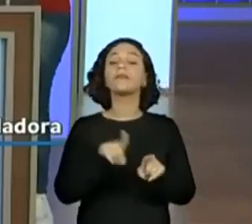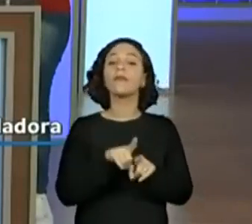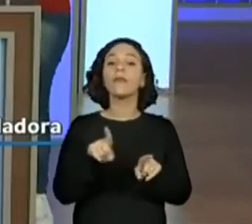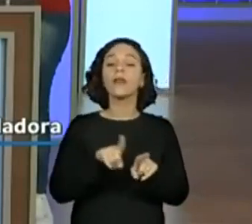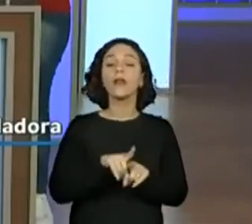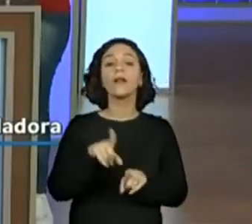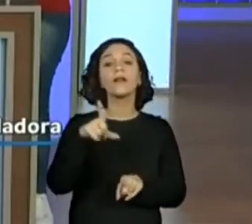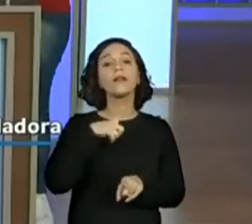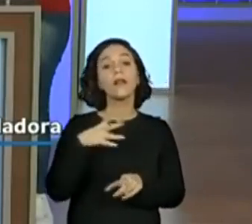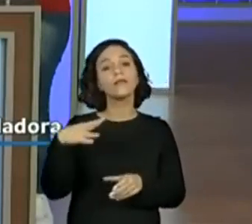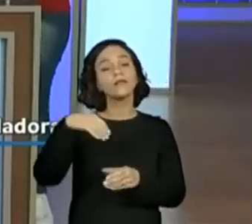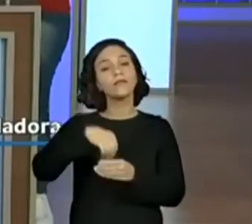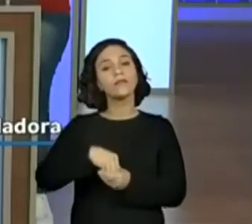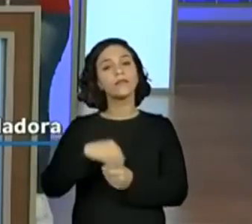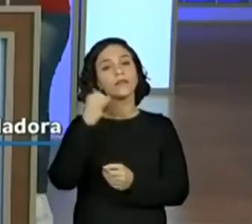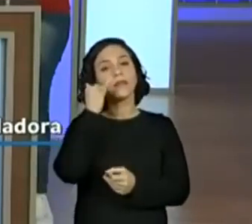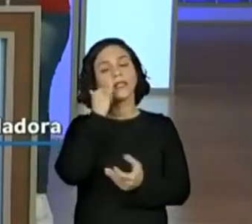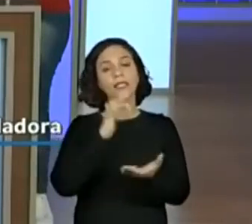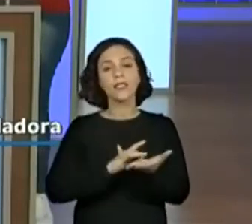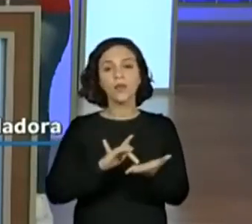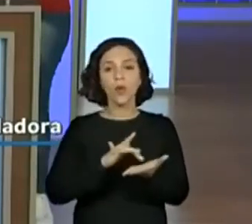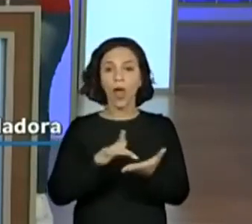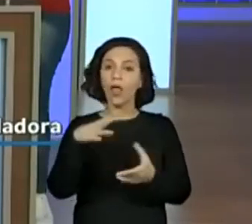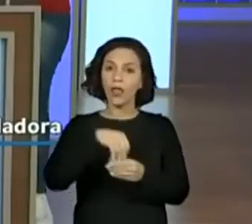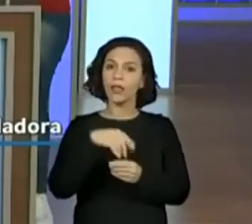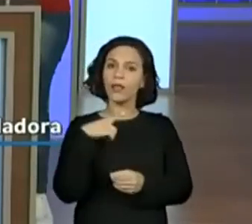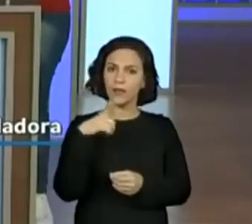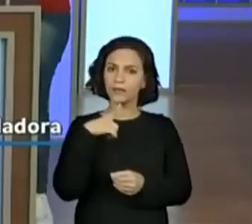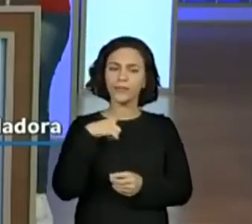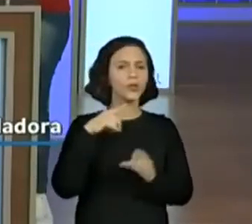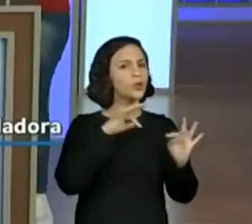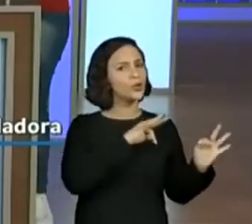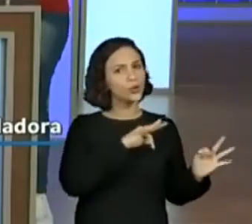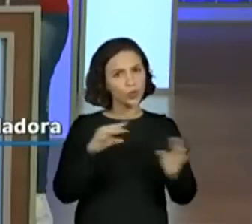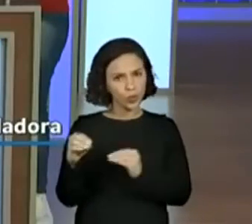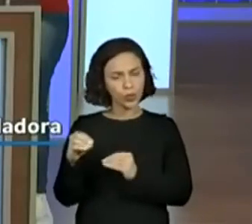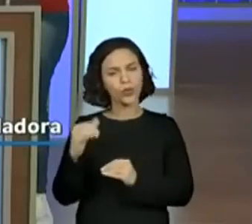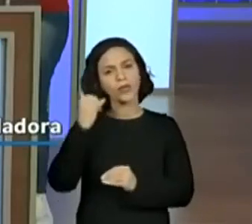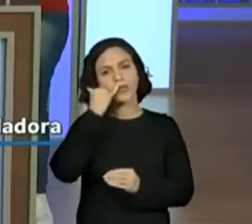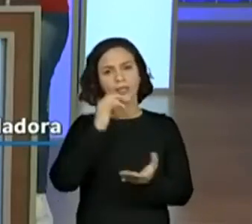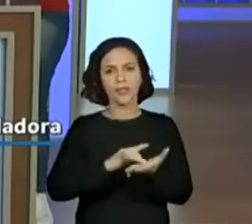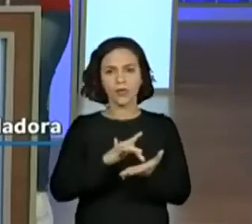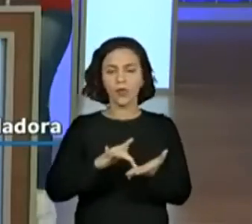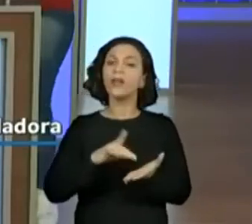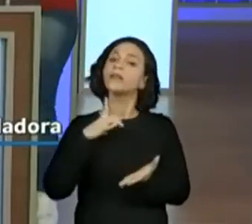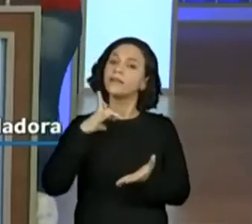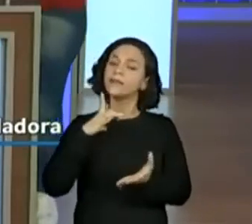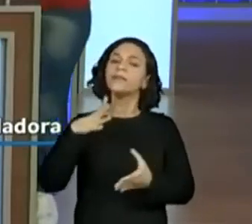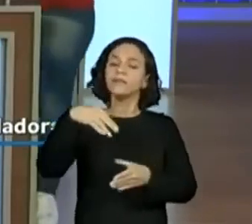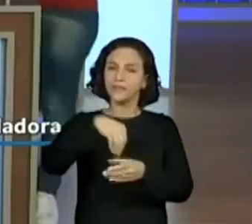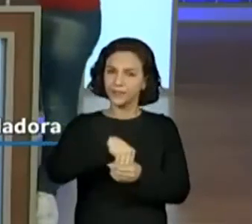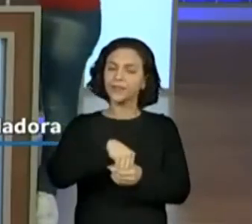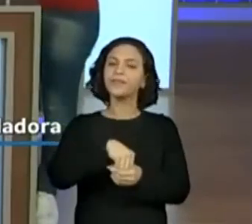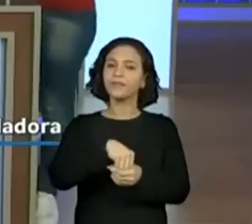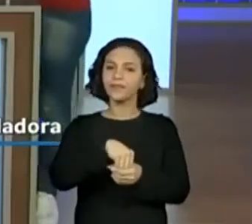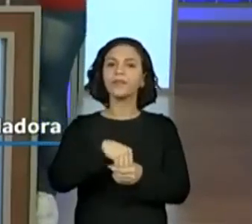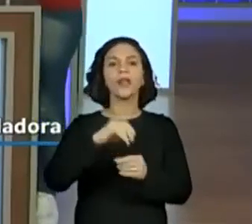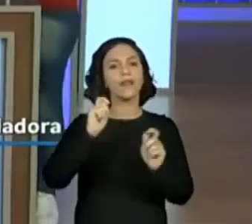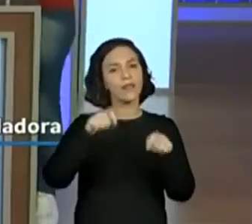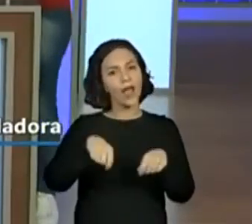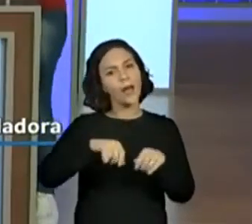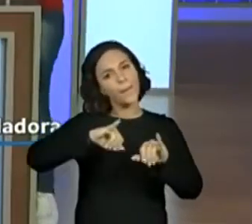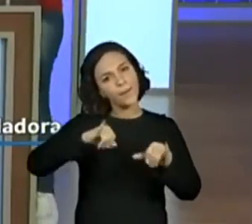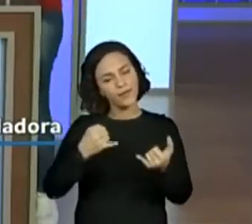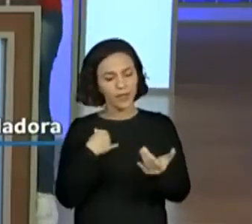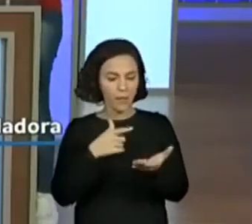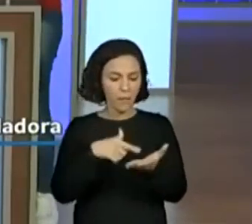também está presente no nosso celular. Isso mesmo. Em todos os celulares existe aí uma calculadora que pode ser também utilizada